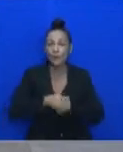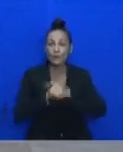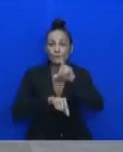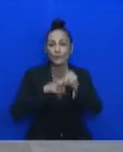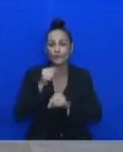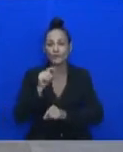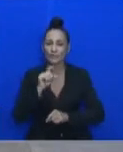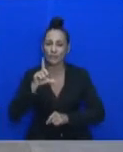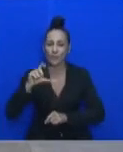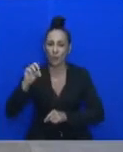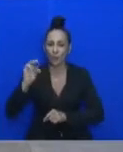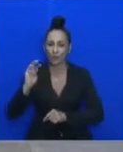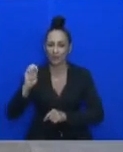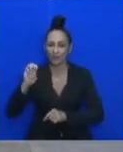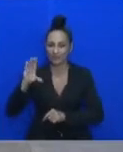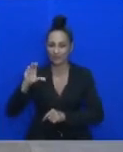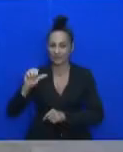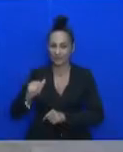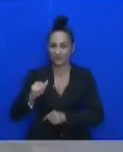Loteca.